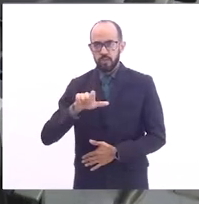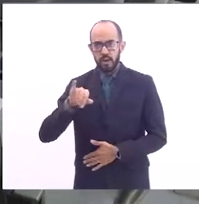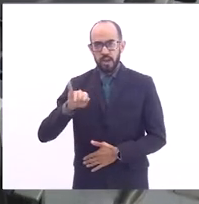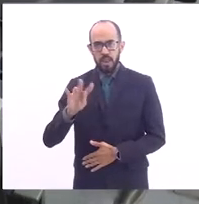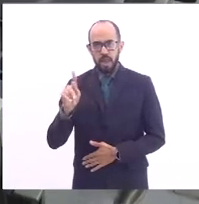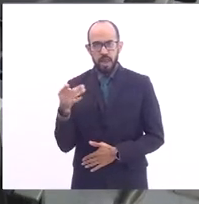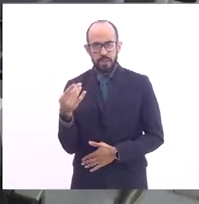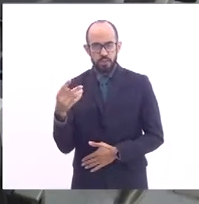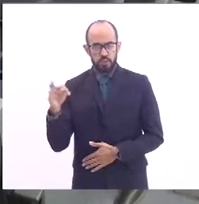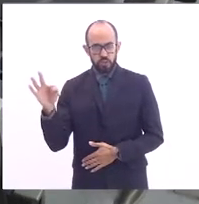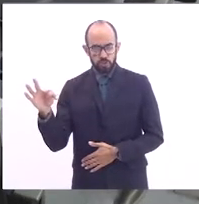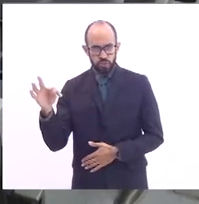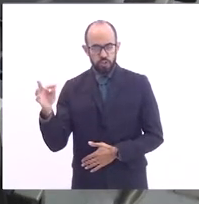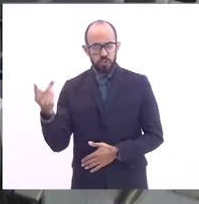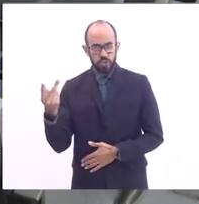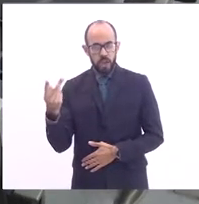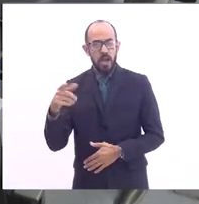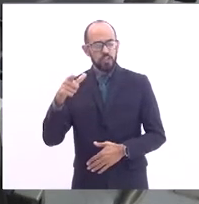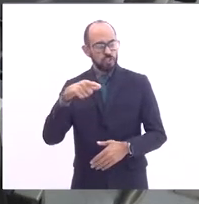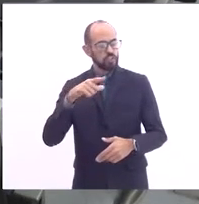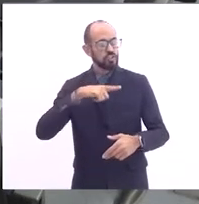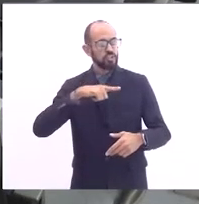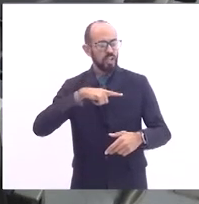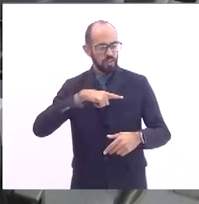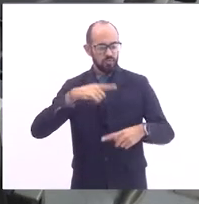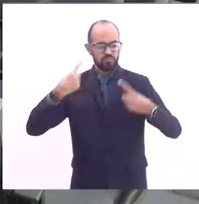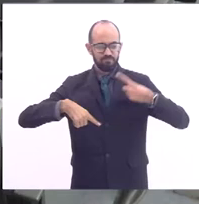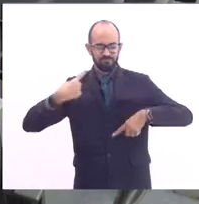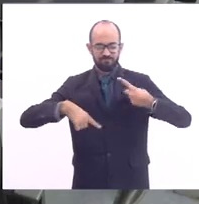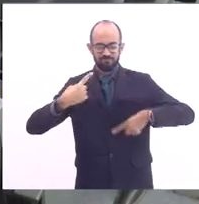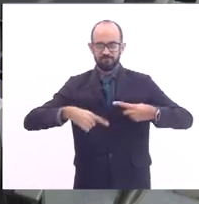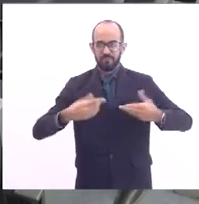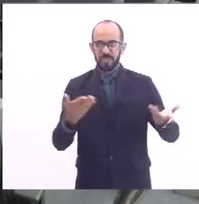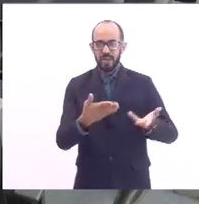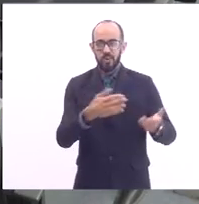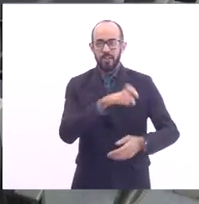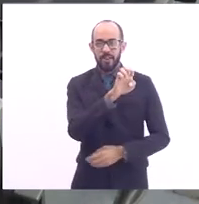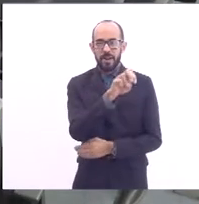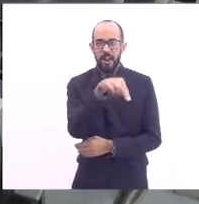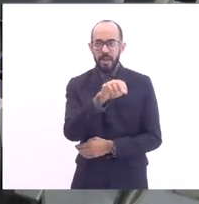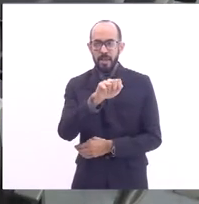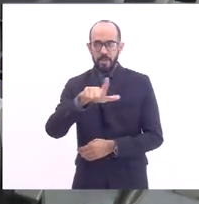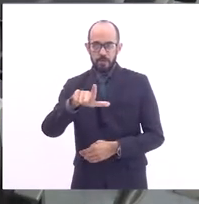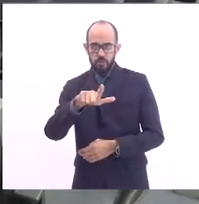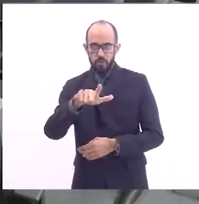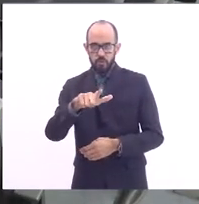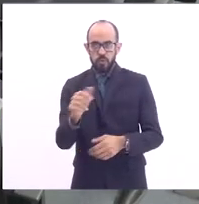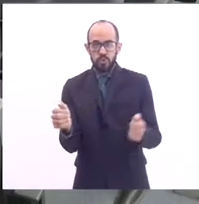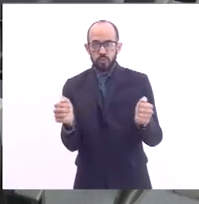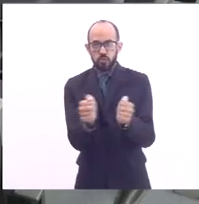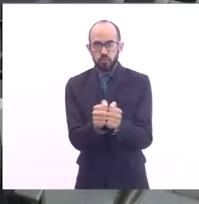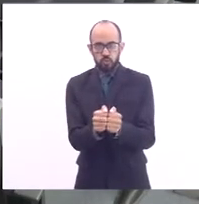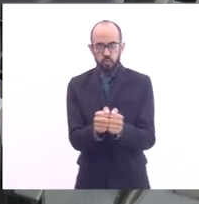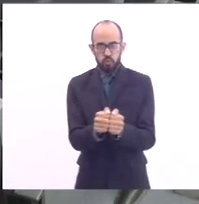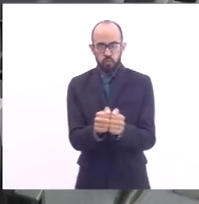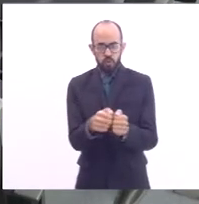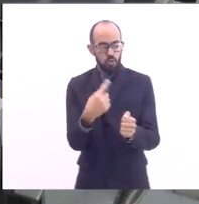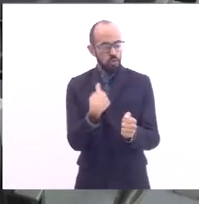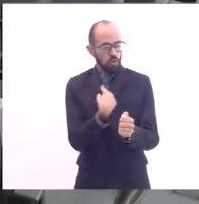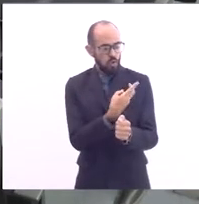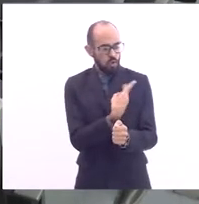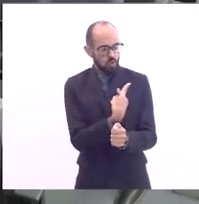tivemos enfrentamentos, está agora na Enel. E nós, paralelamente ao enfrentamento, eu posso